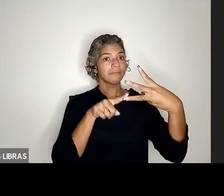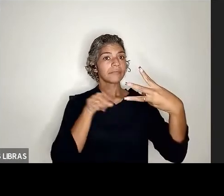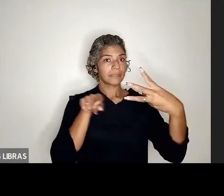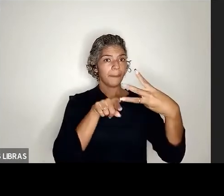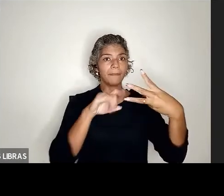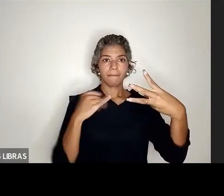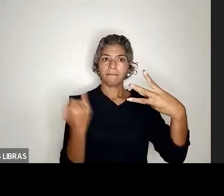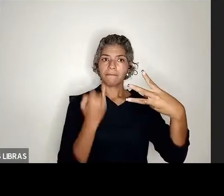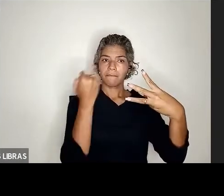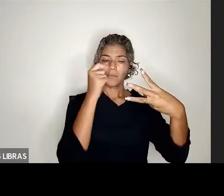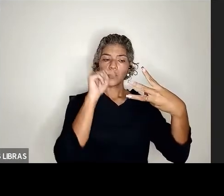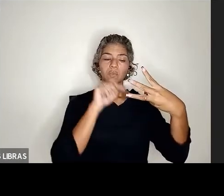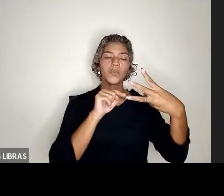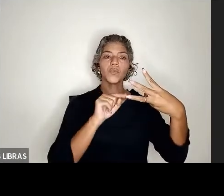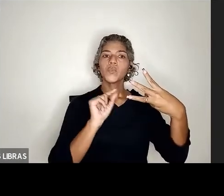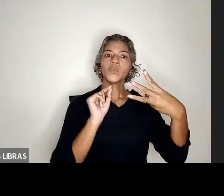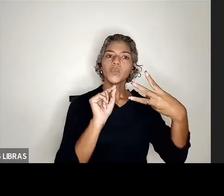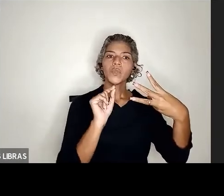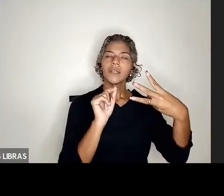mas talvez